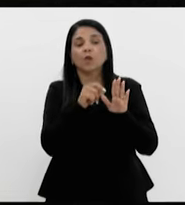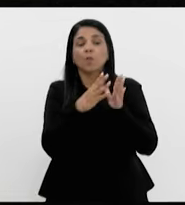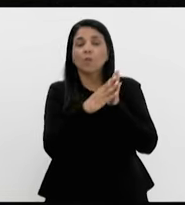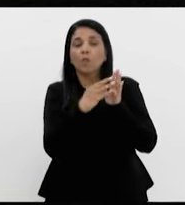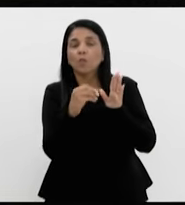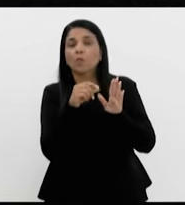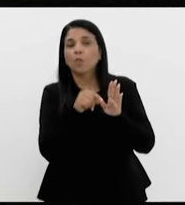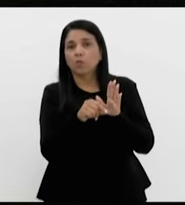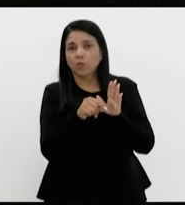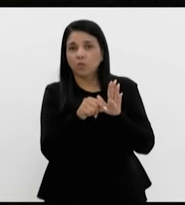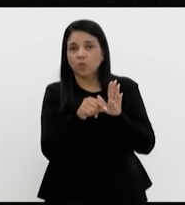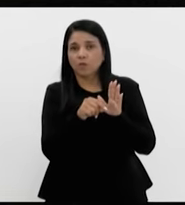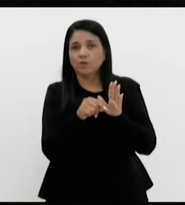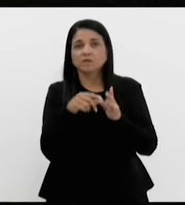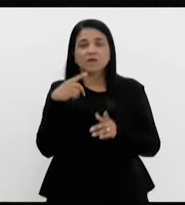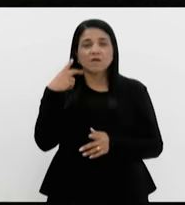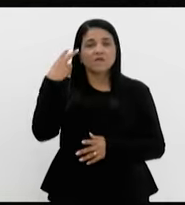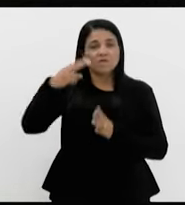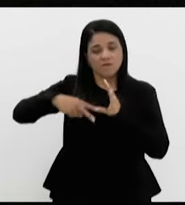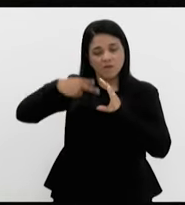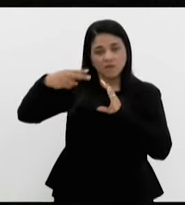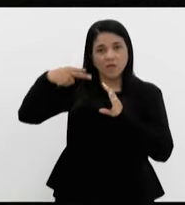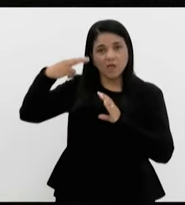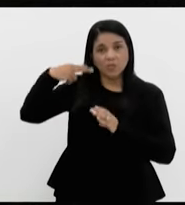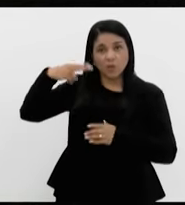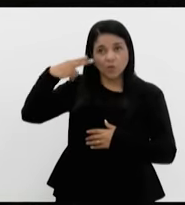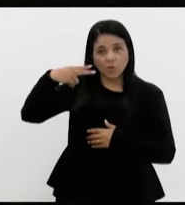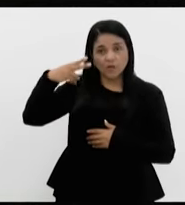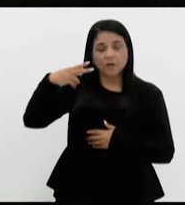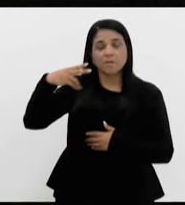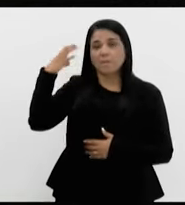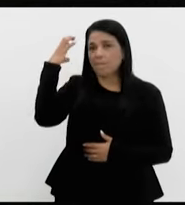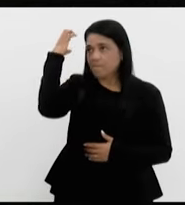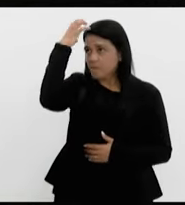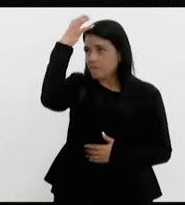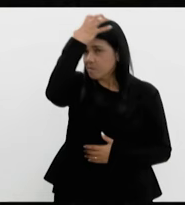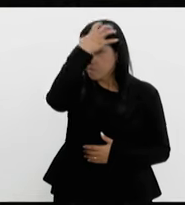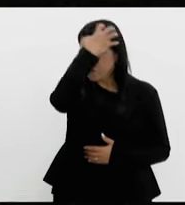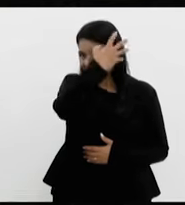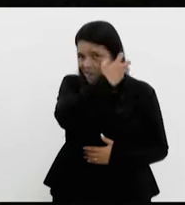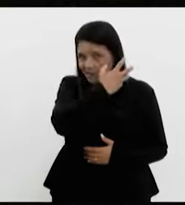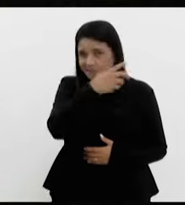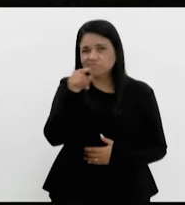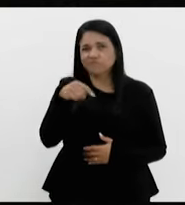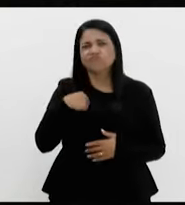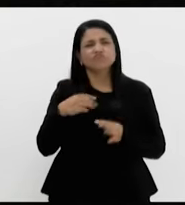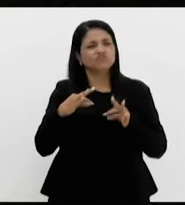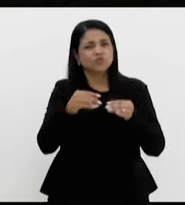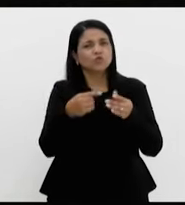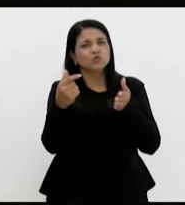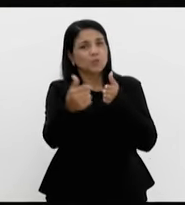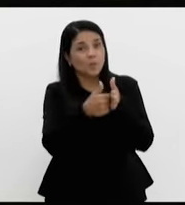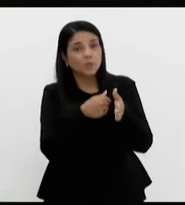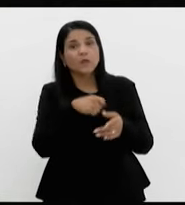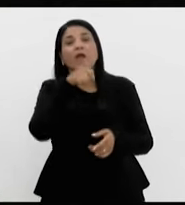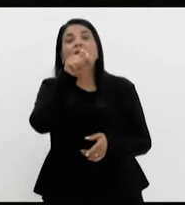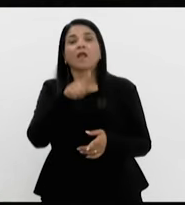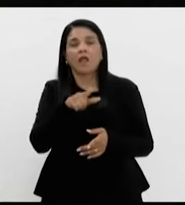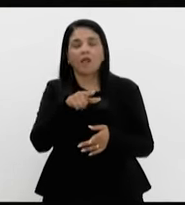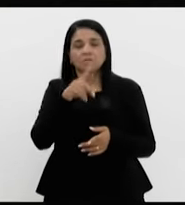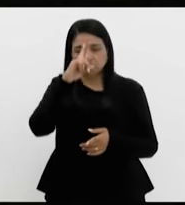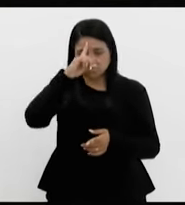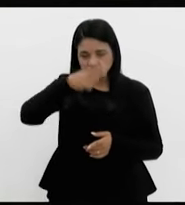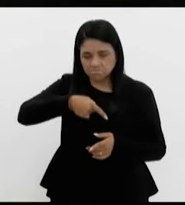numa iniciativa da vereadora Marielle Franco, aquela que todos perguntamos ainda hoje quem